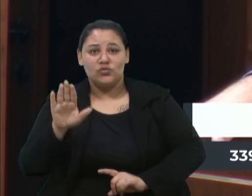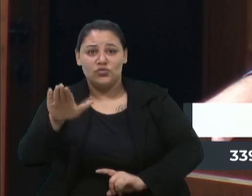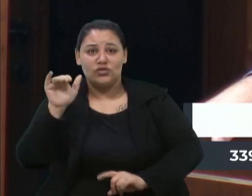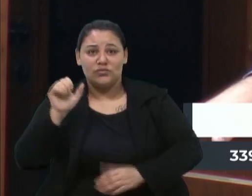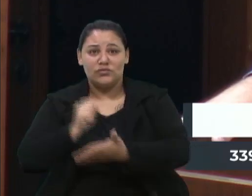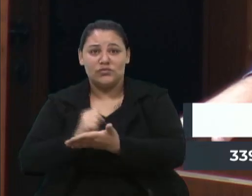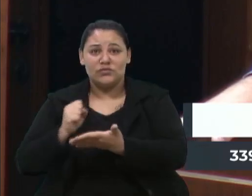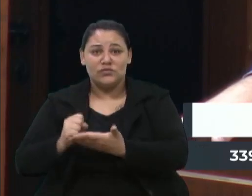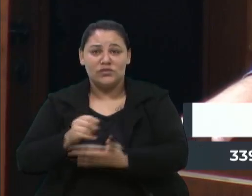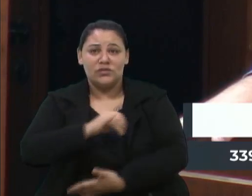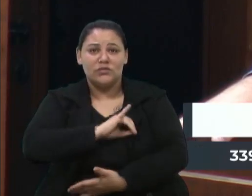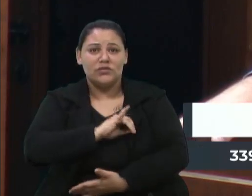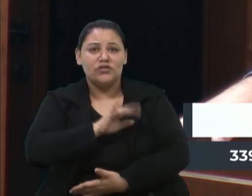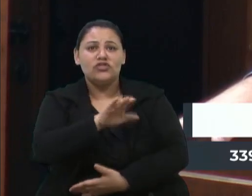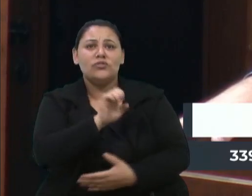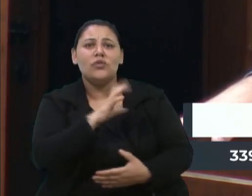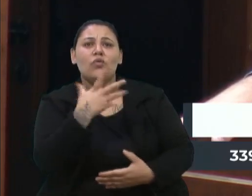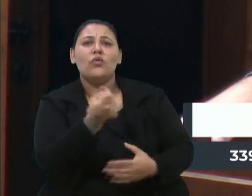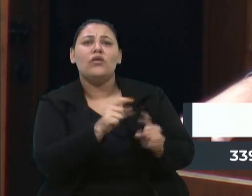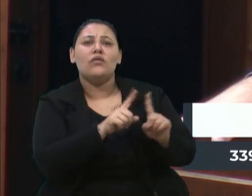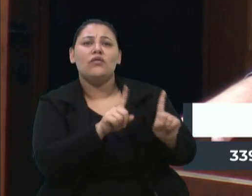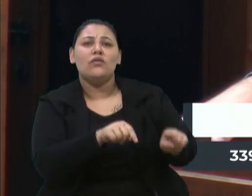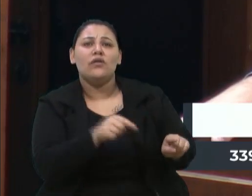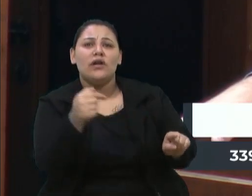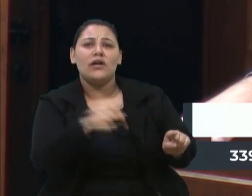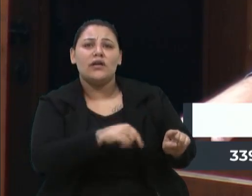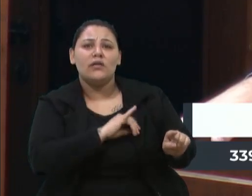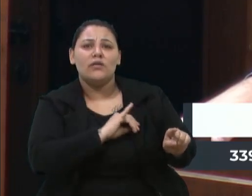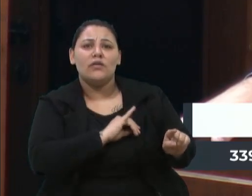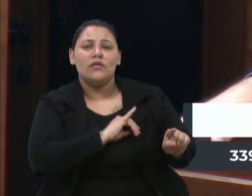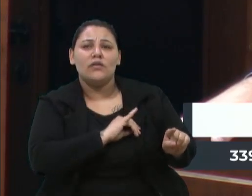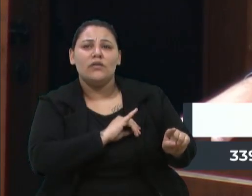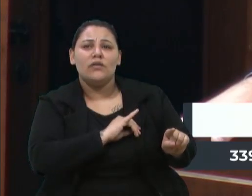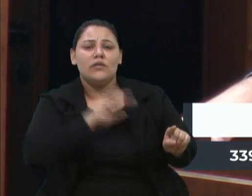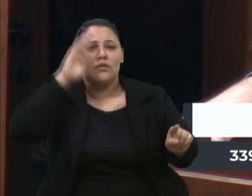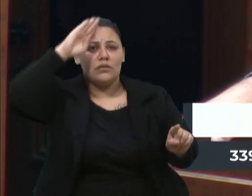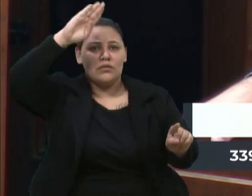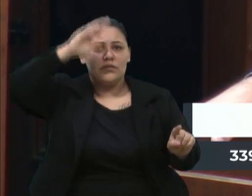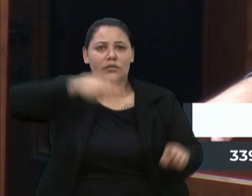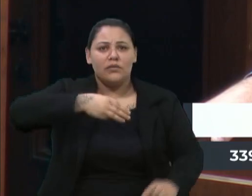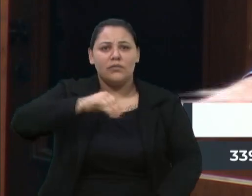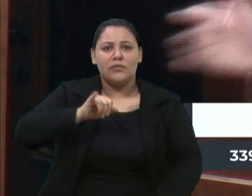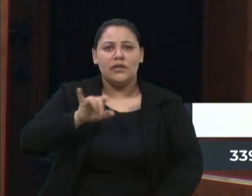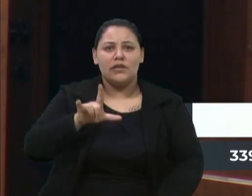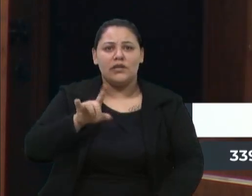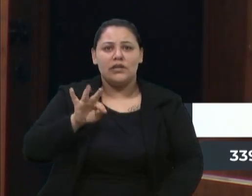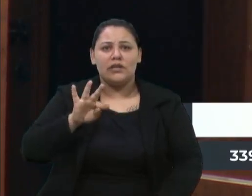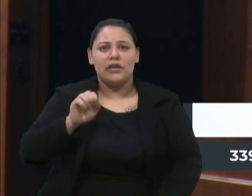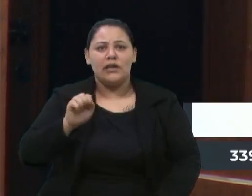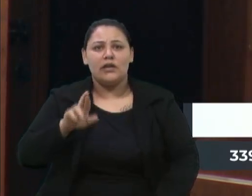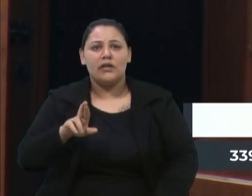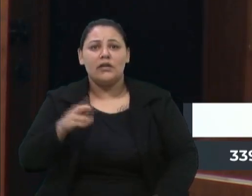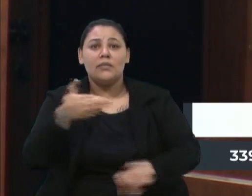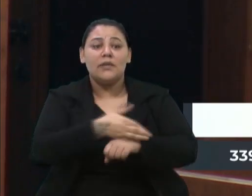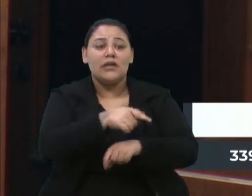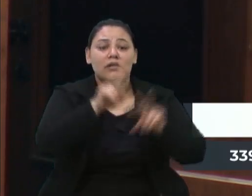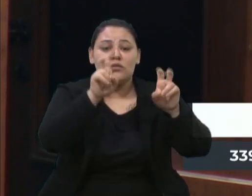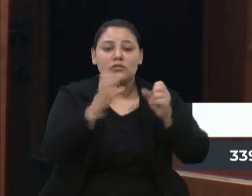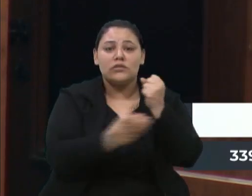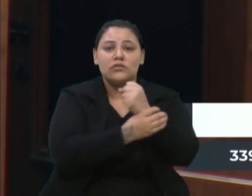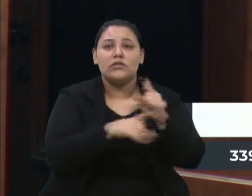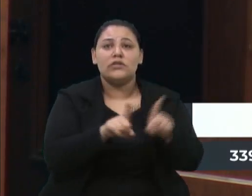deu quanto servidores para polícia civil em Caxias da Brigada Militar e para entrar no tema da segurança